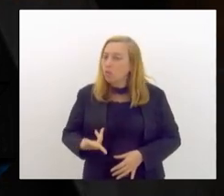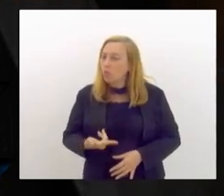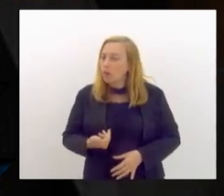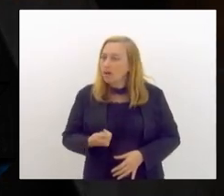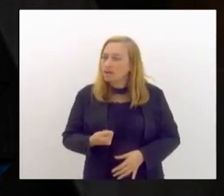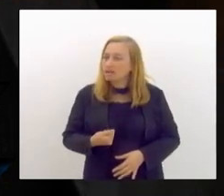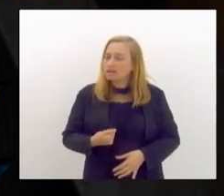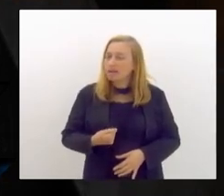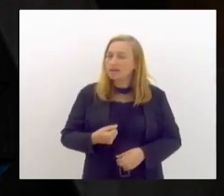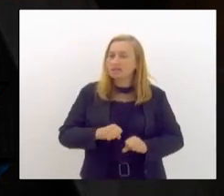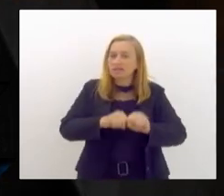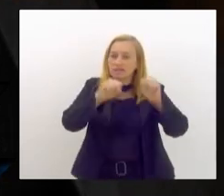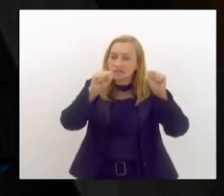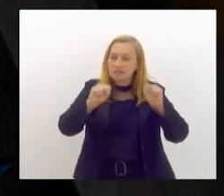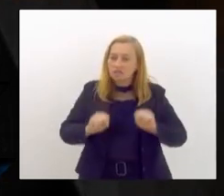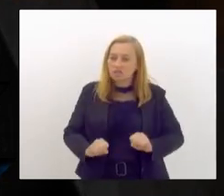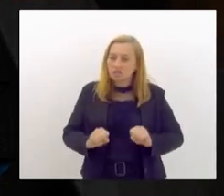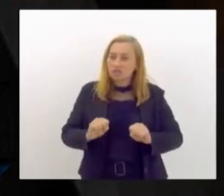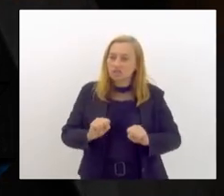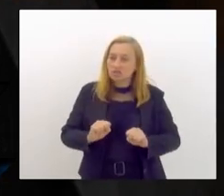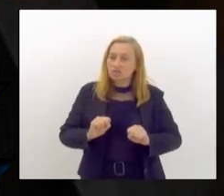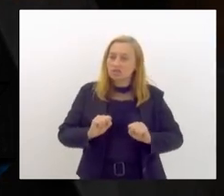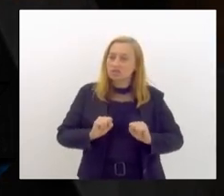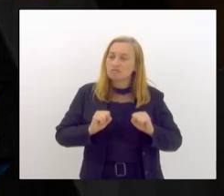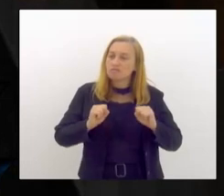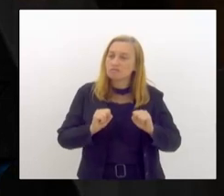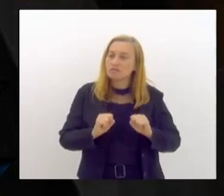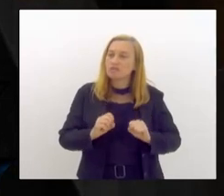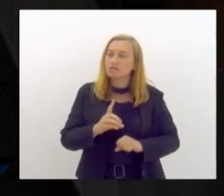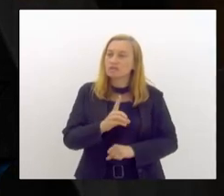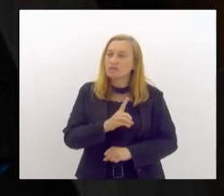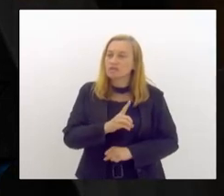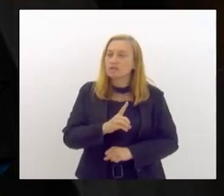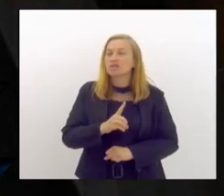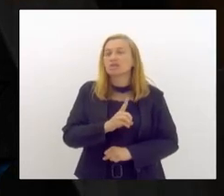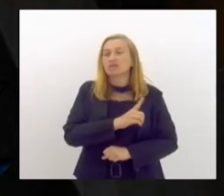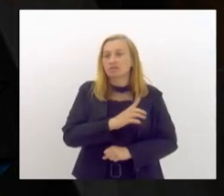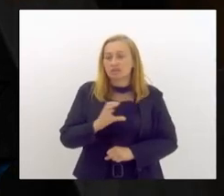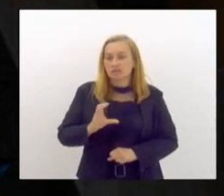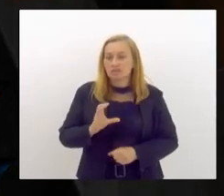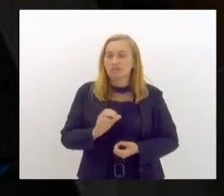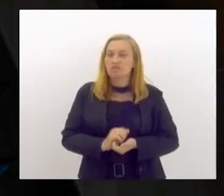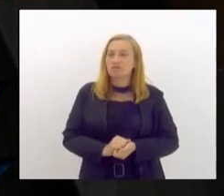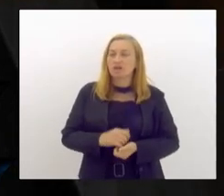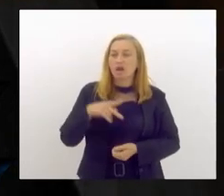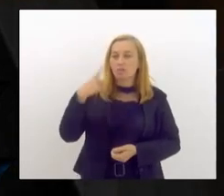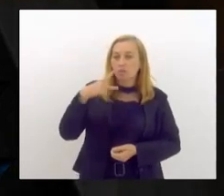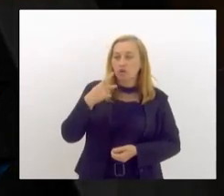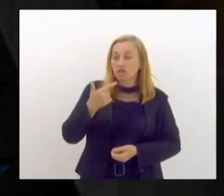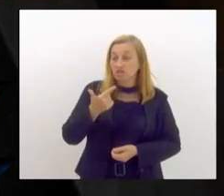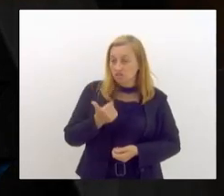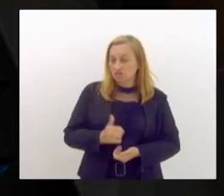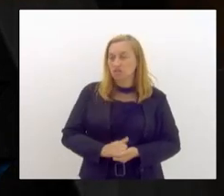eficiente sistema de defesa civil. A política número dois,